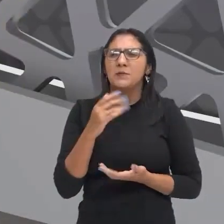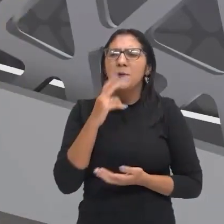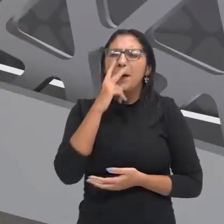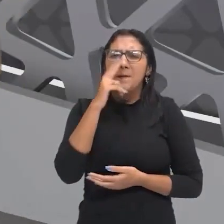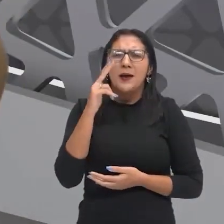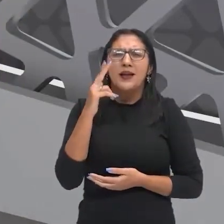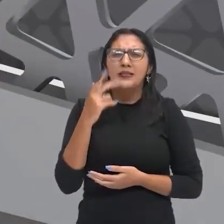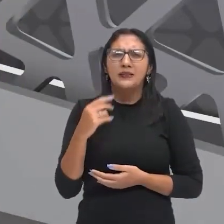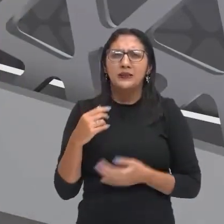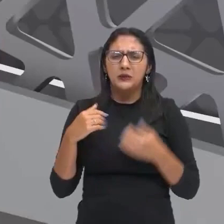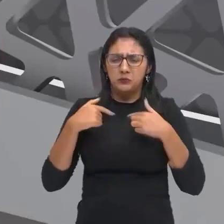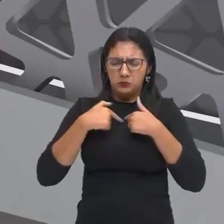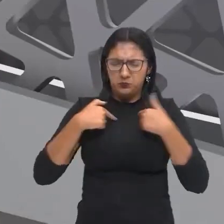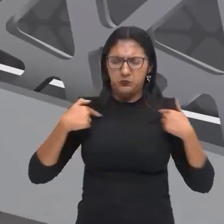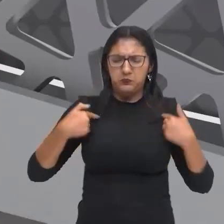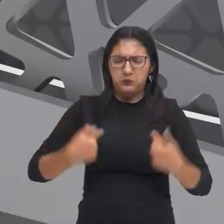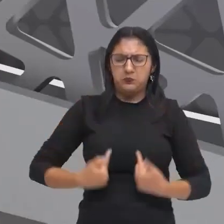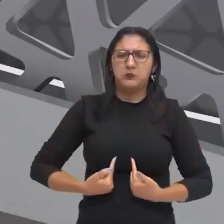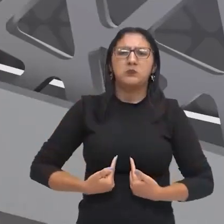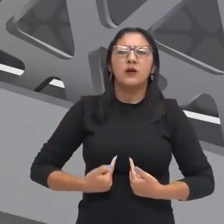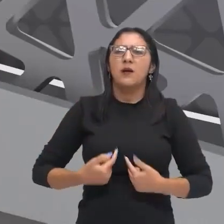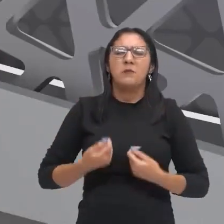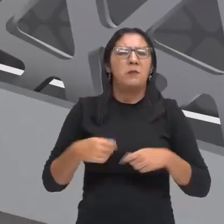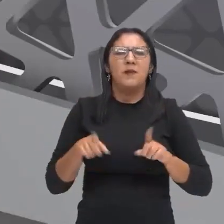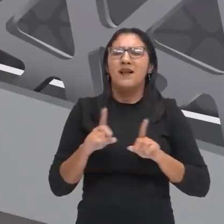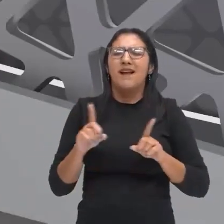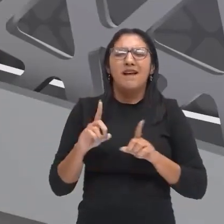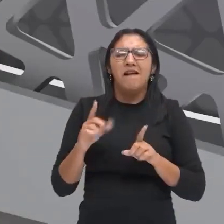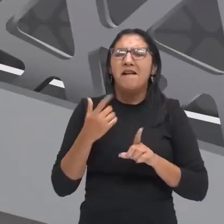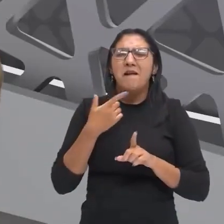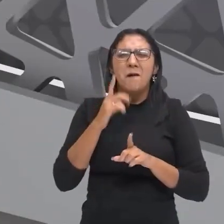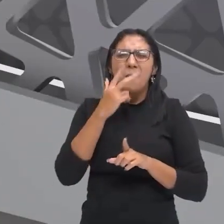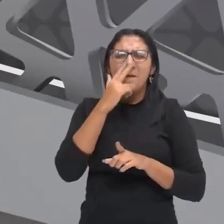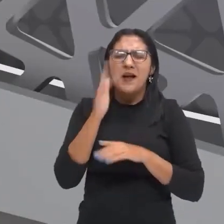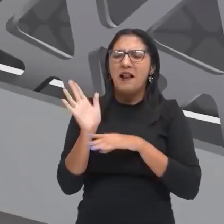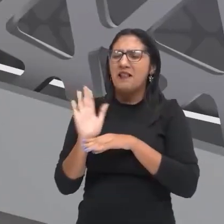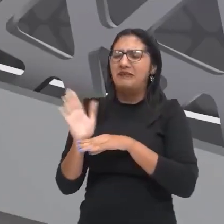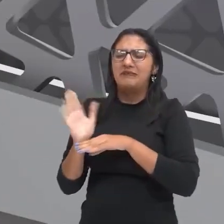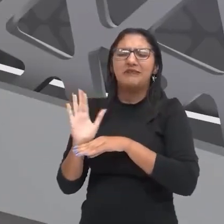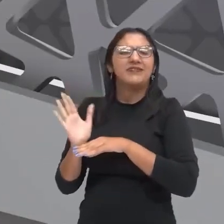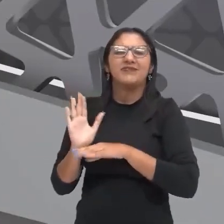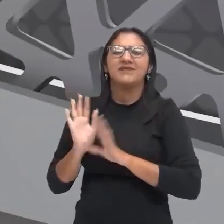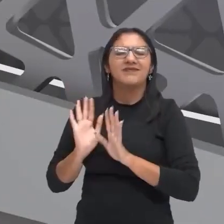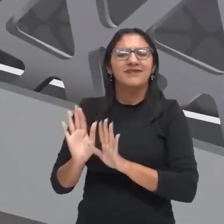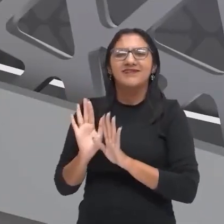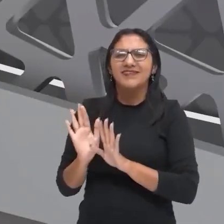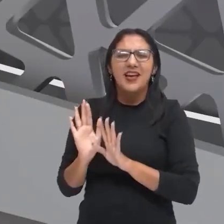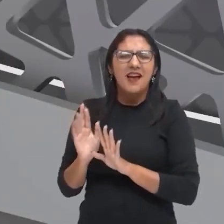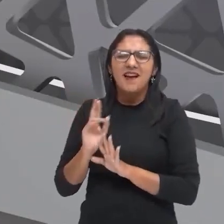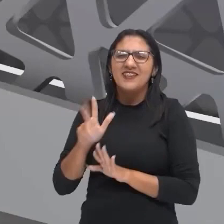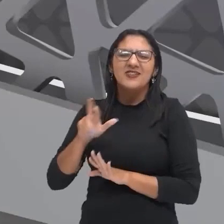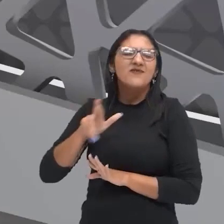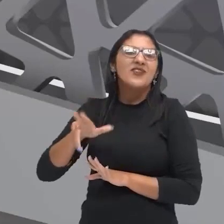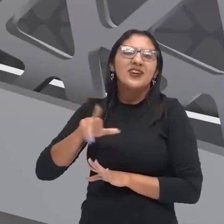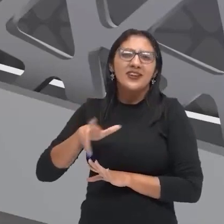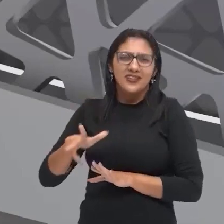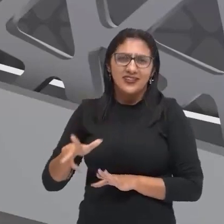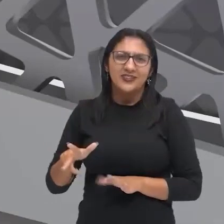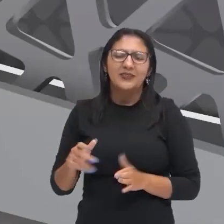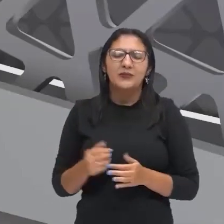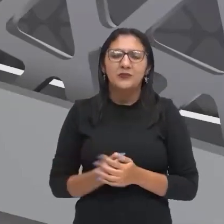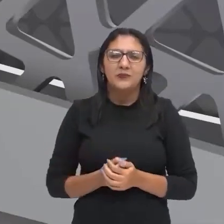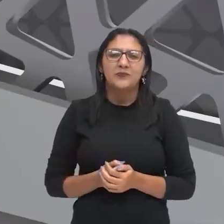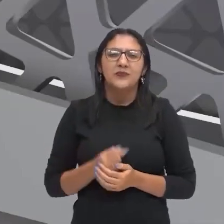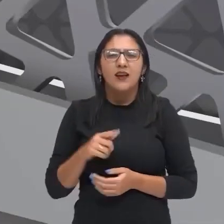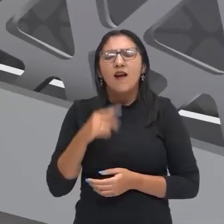por aí, se tornar invisível ou qualquer outra coisa que nos lembre aqueles super-heróis dos filmes, dos desenhos animados. Eu